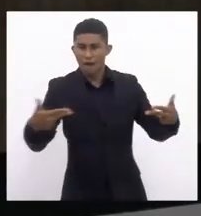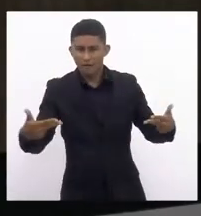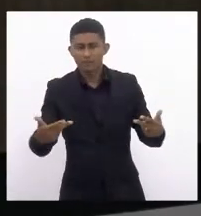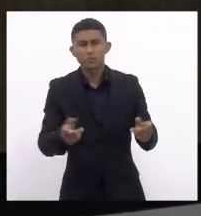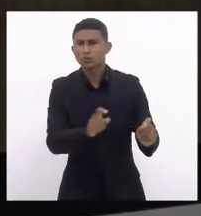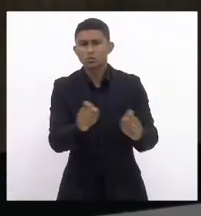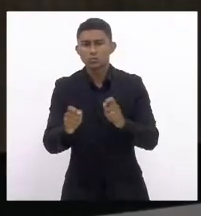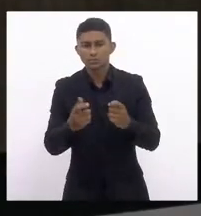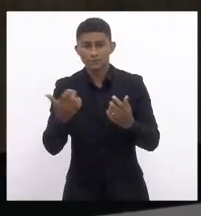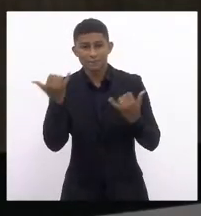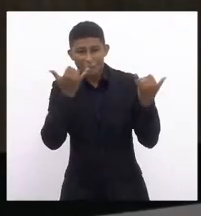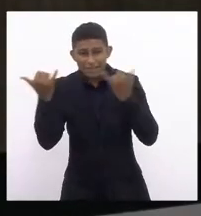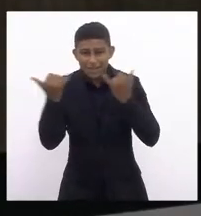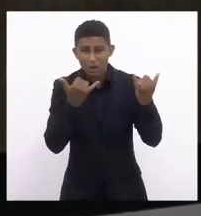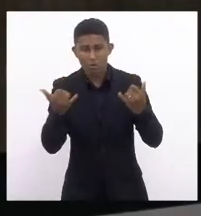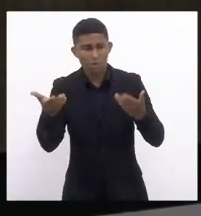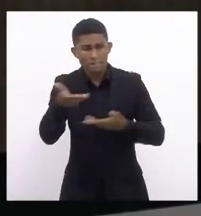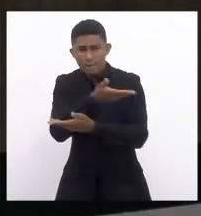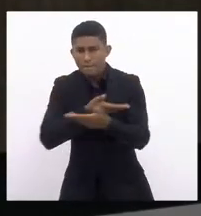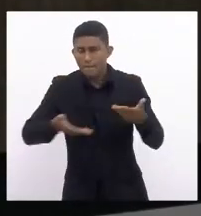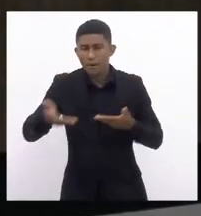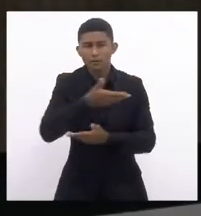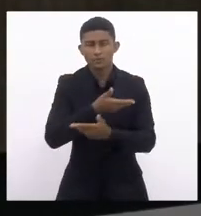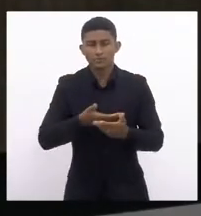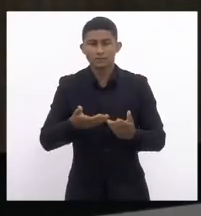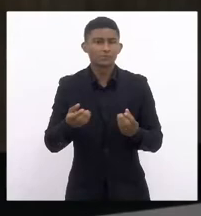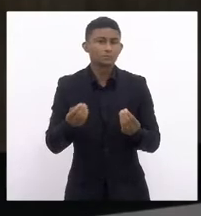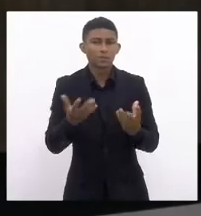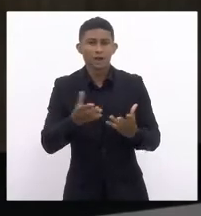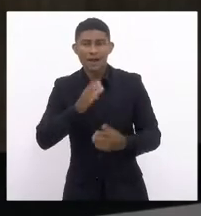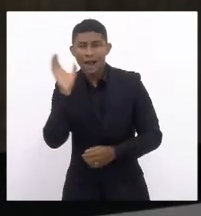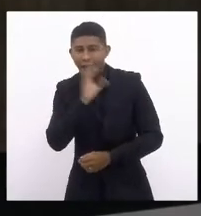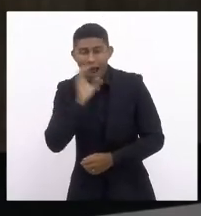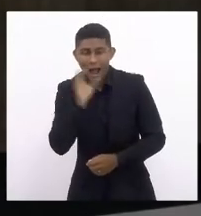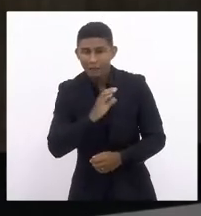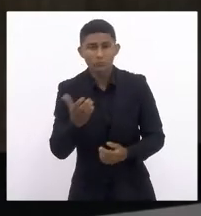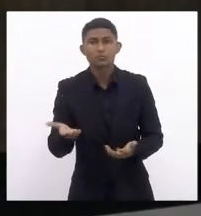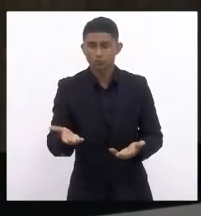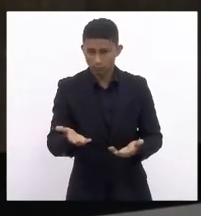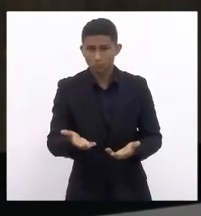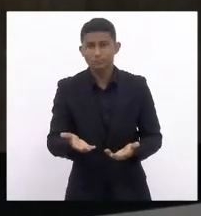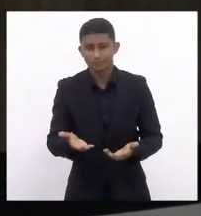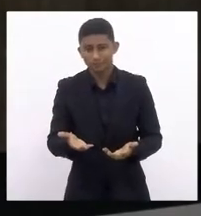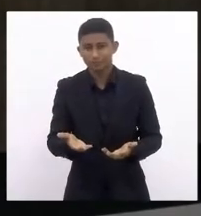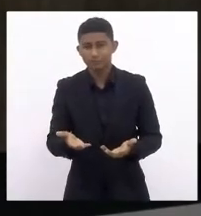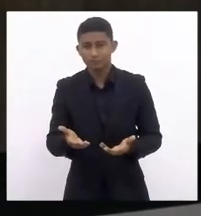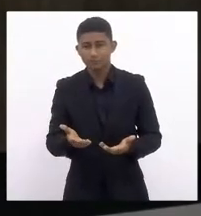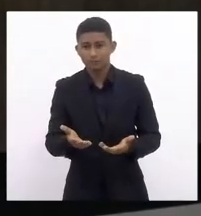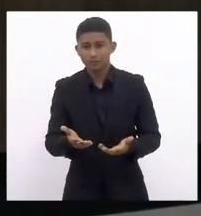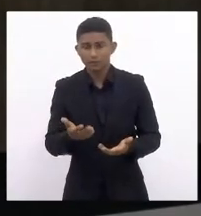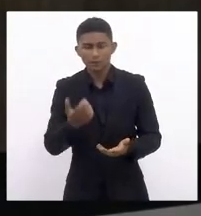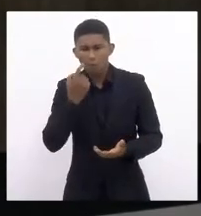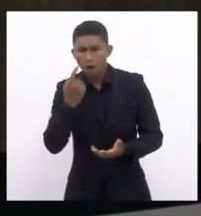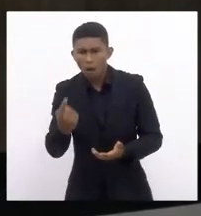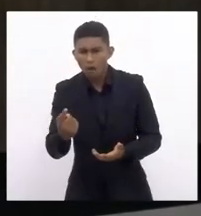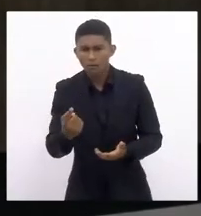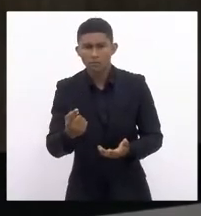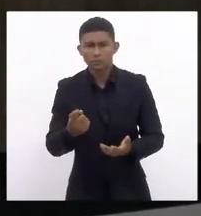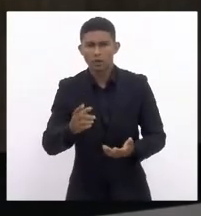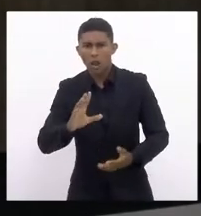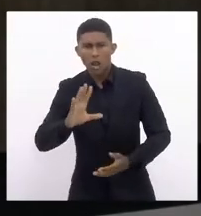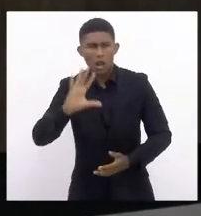de informações, objetivando de forma rápida e eficiente prevenir ou mitigar